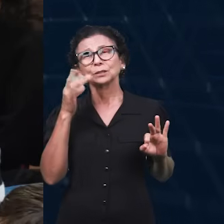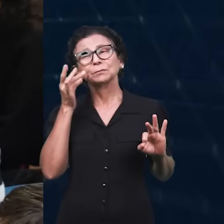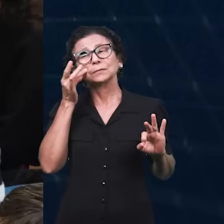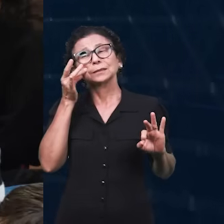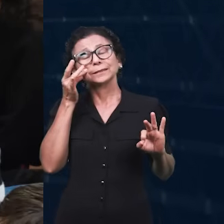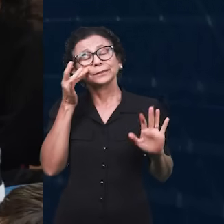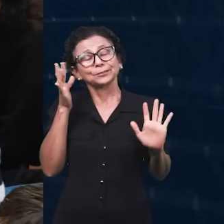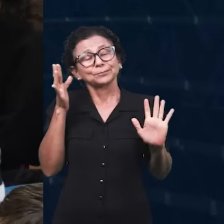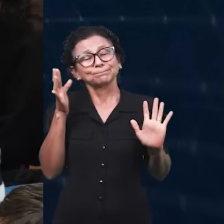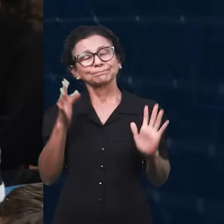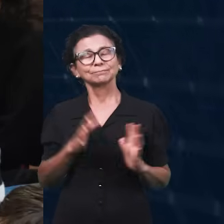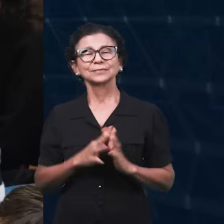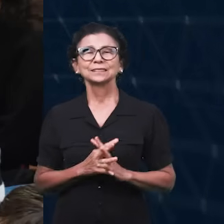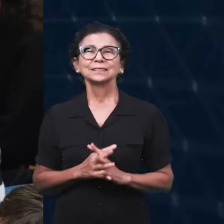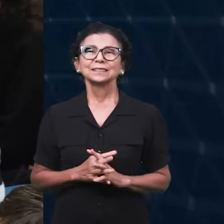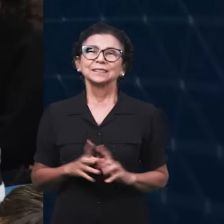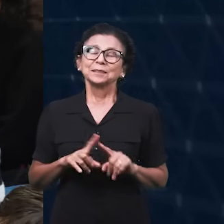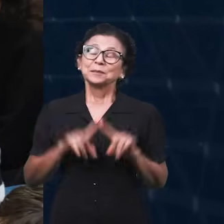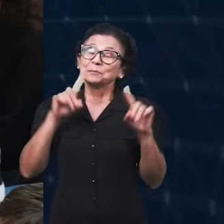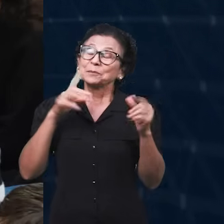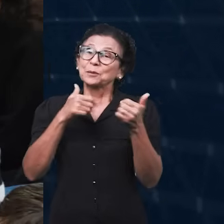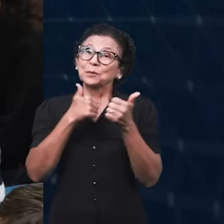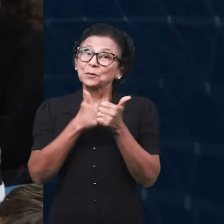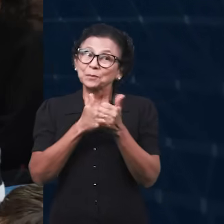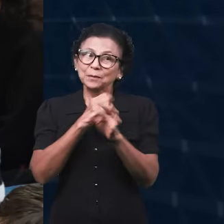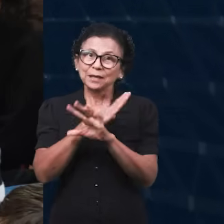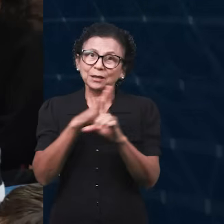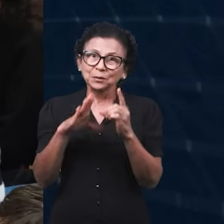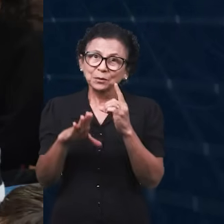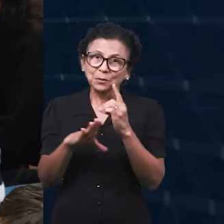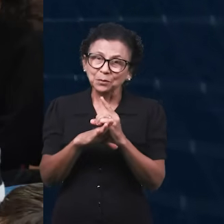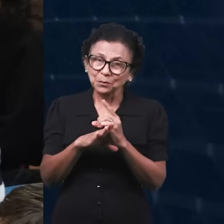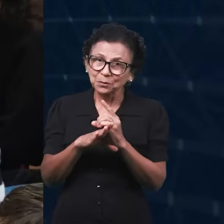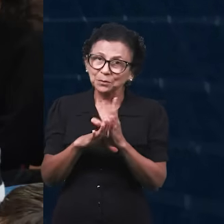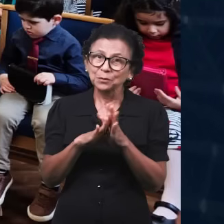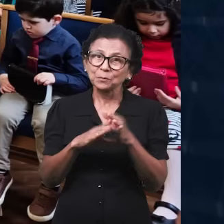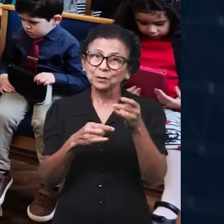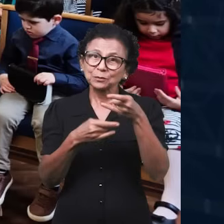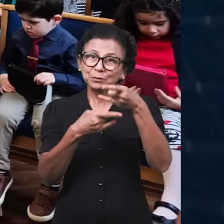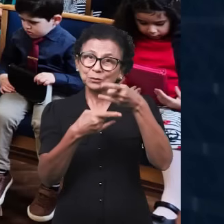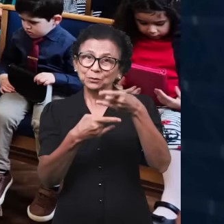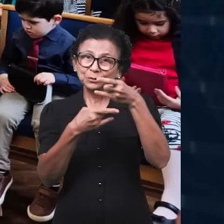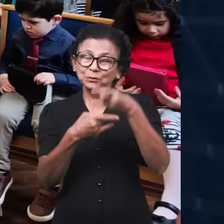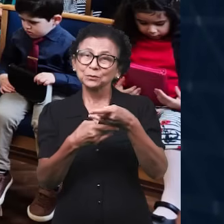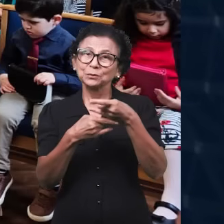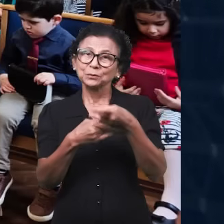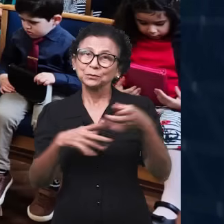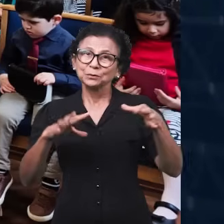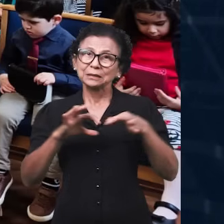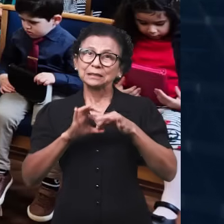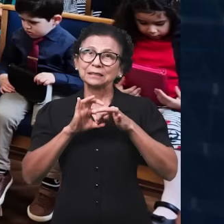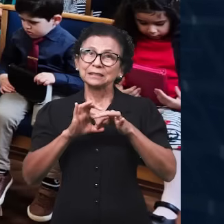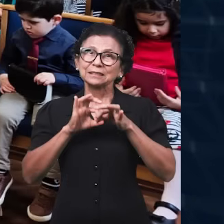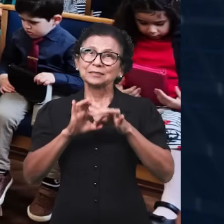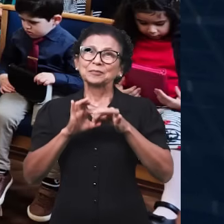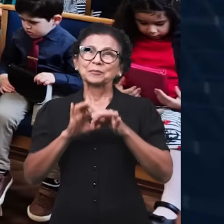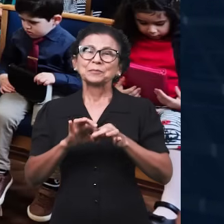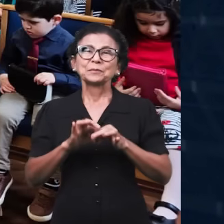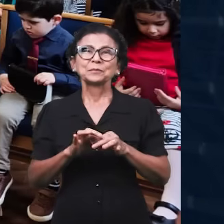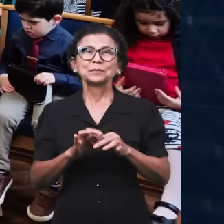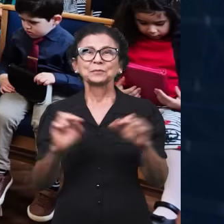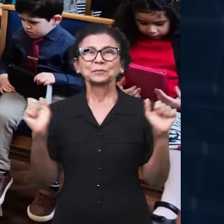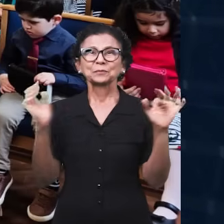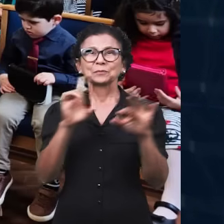presentes fisicamente, mas que acompanharam o culto por meio da plataforma Zoom, unidos na mesma comunhão para glorificar o nome